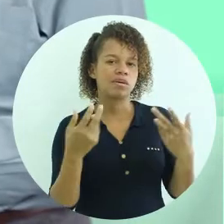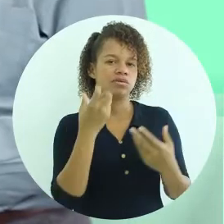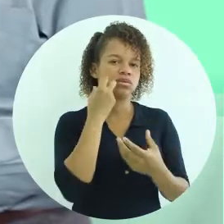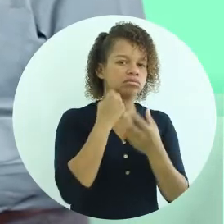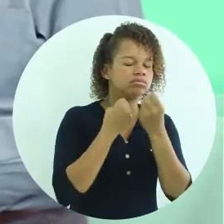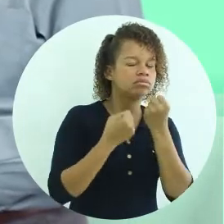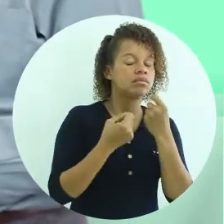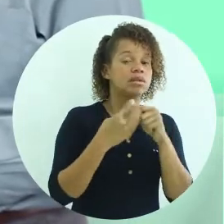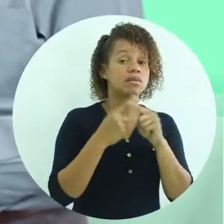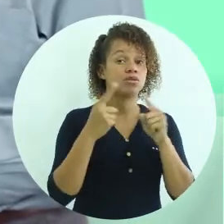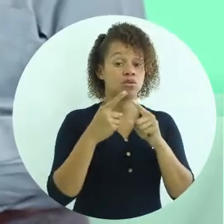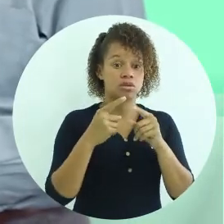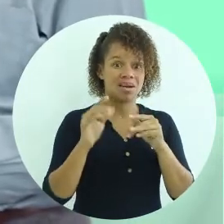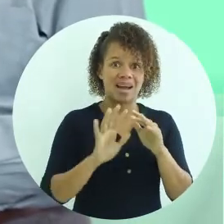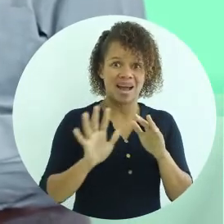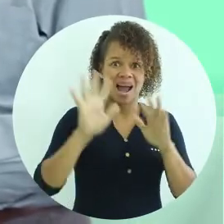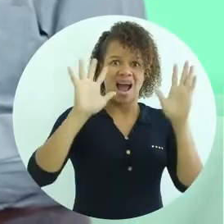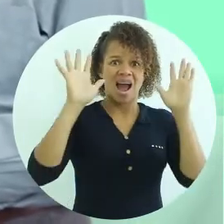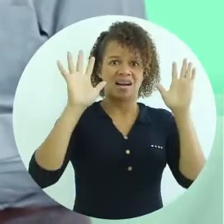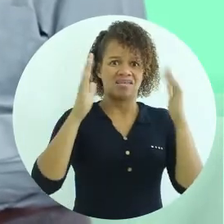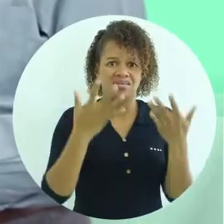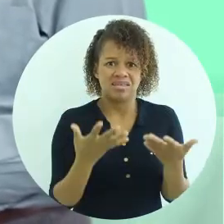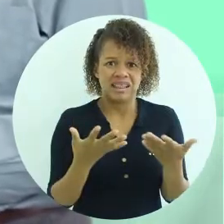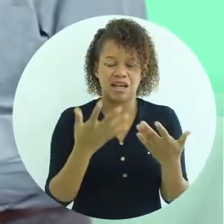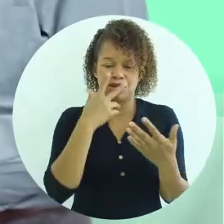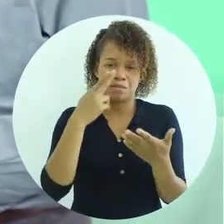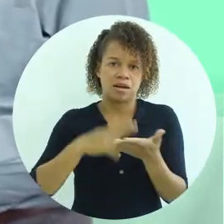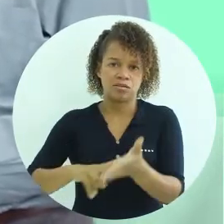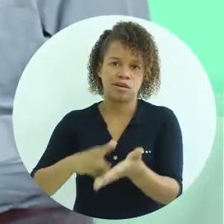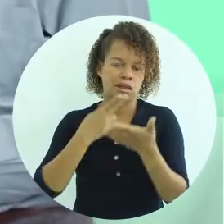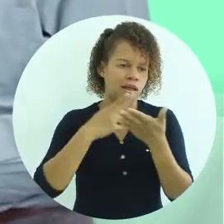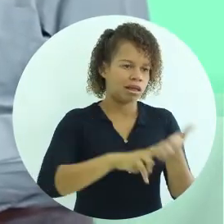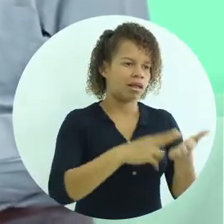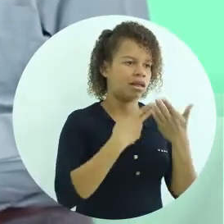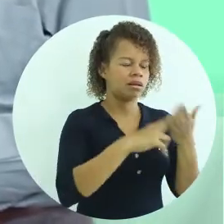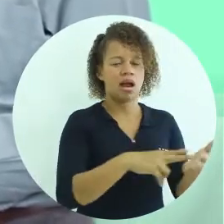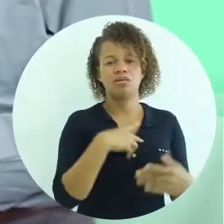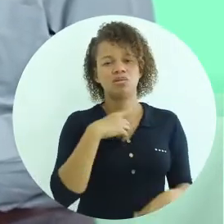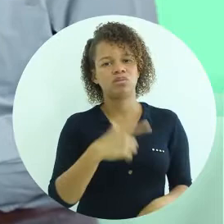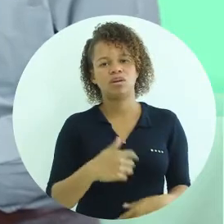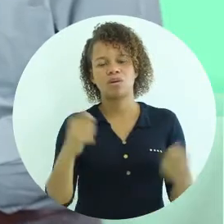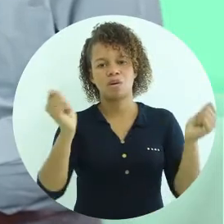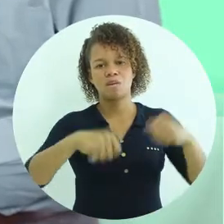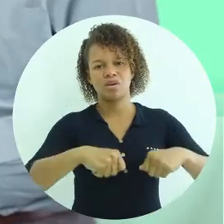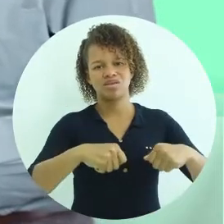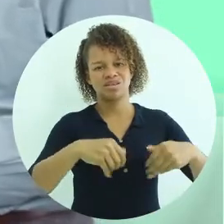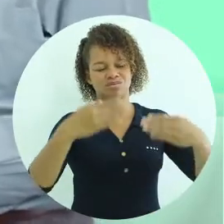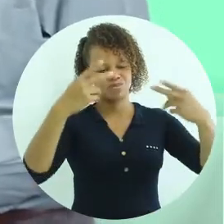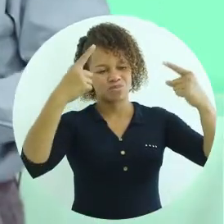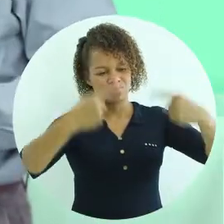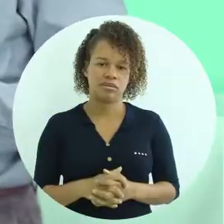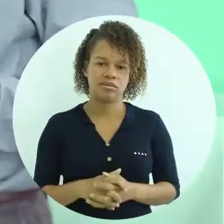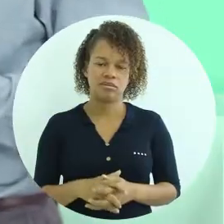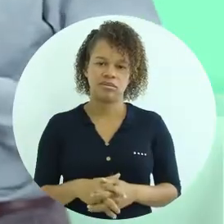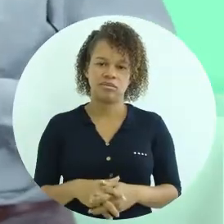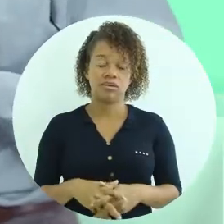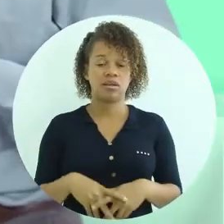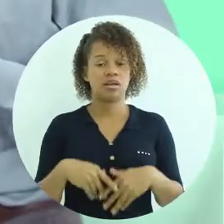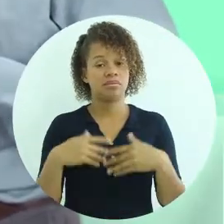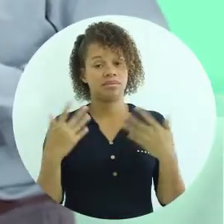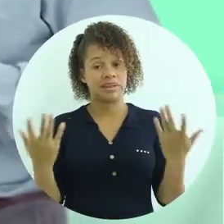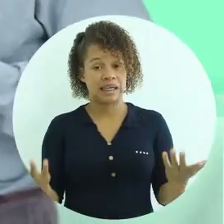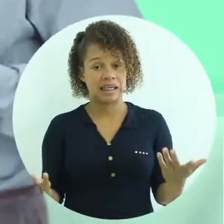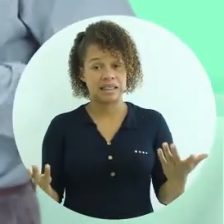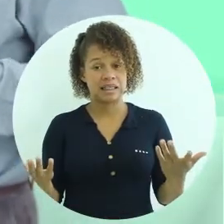tudo isso encarece a operação, você termina pagando imposto demais e às vezes você não tem condições de competir, né, no mercado. E em relação